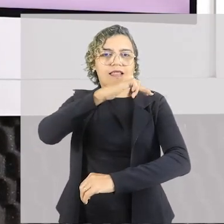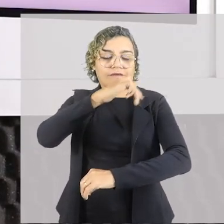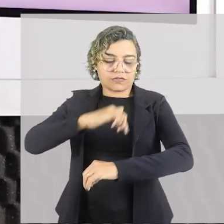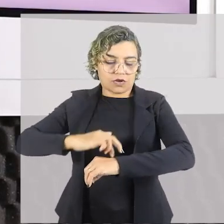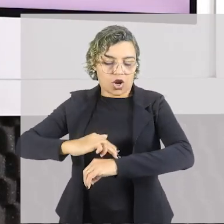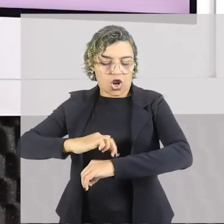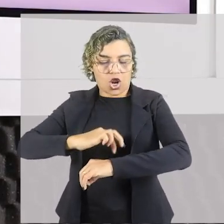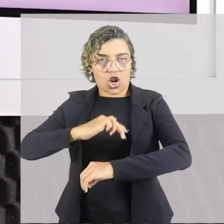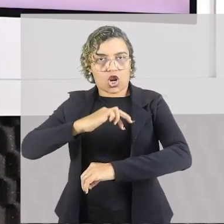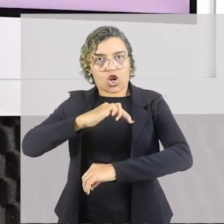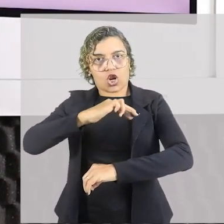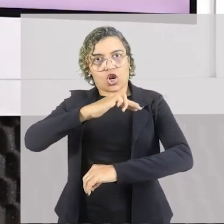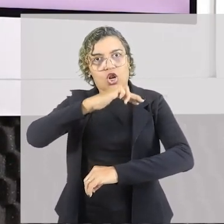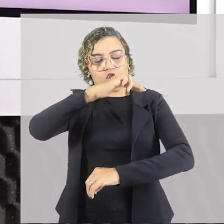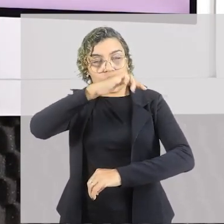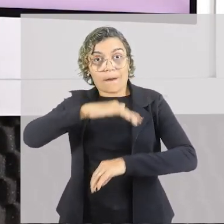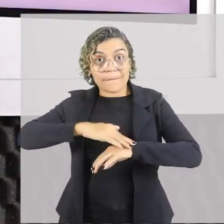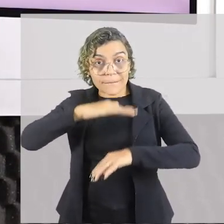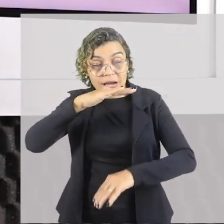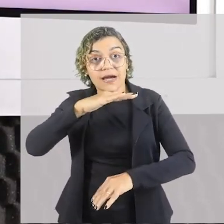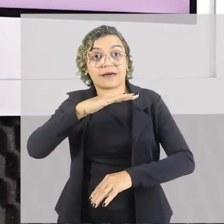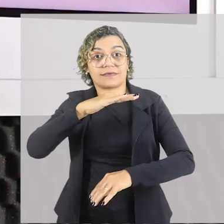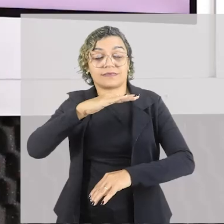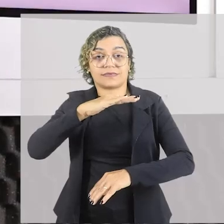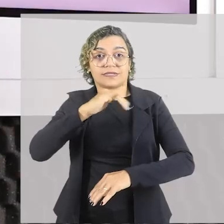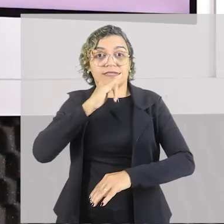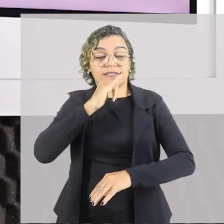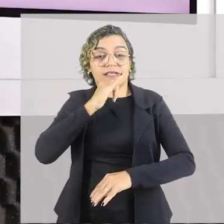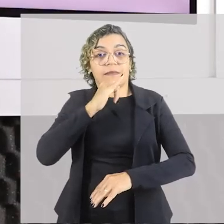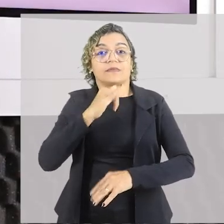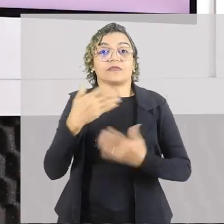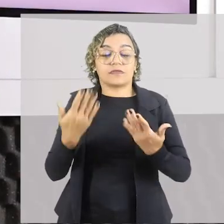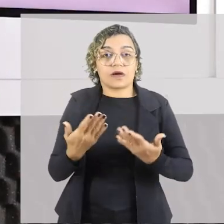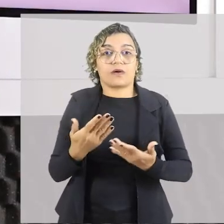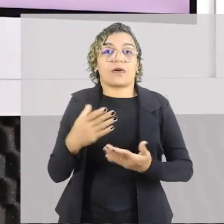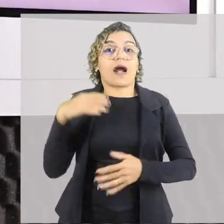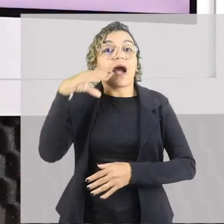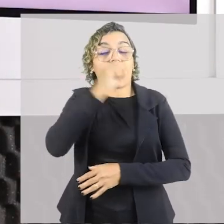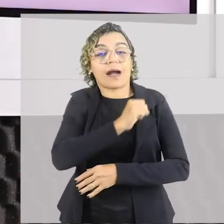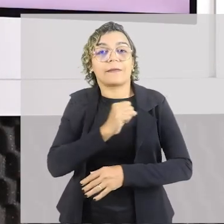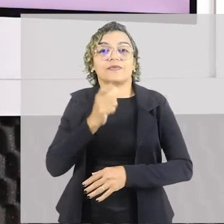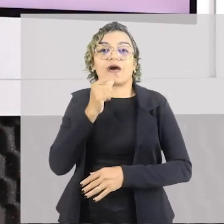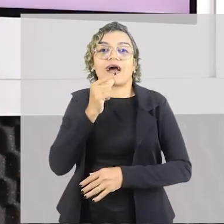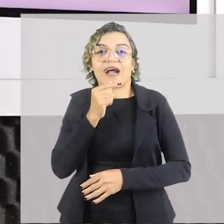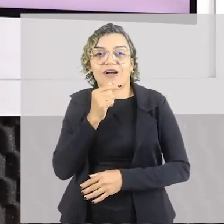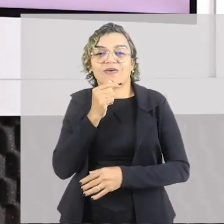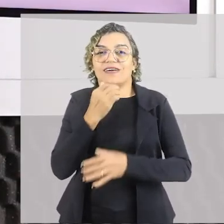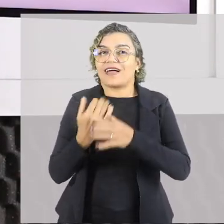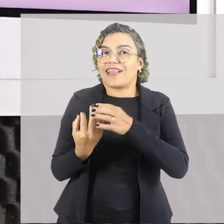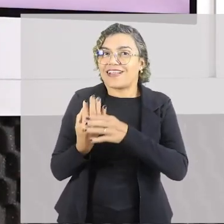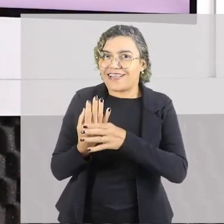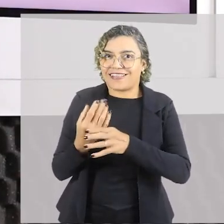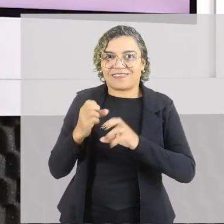montanha na montanha você estiver, mais rápido essa água vai ferver. Tranquilo?